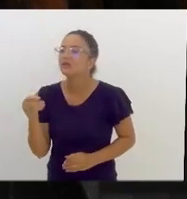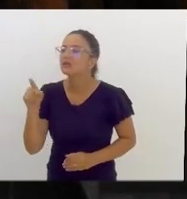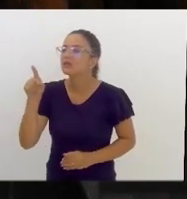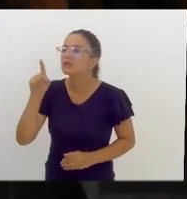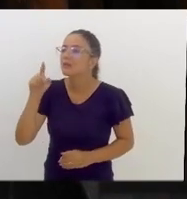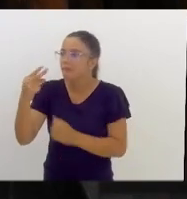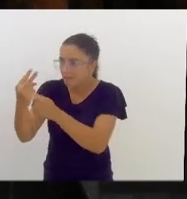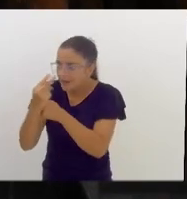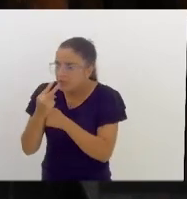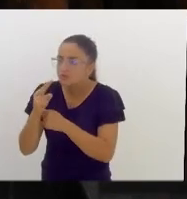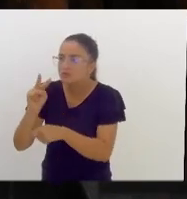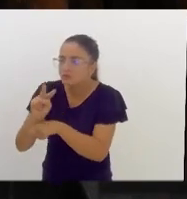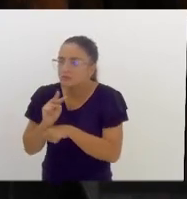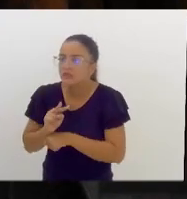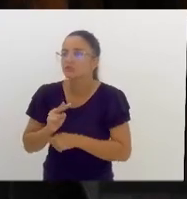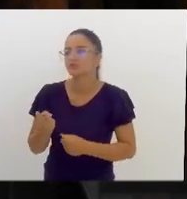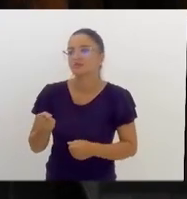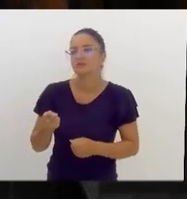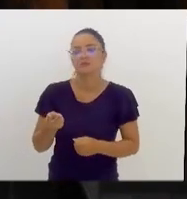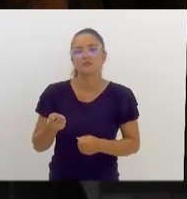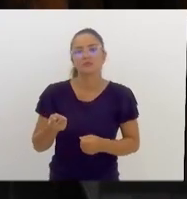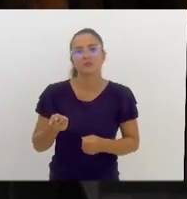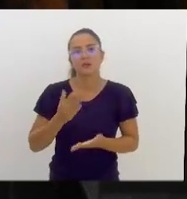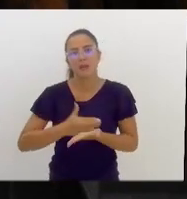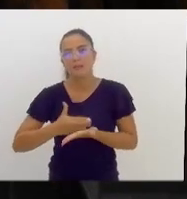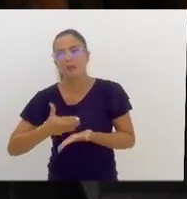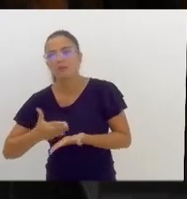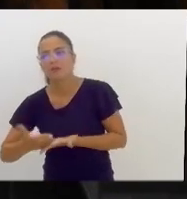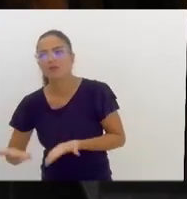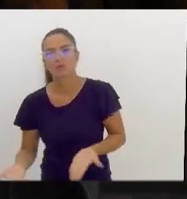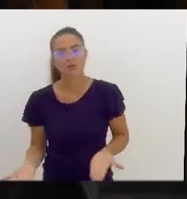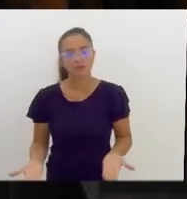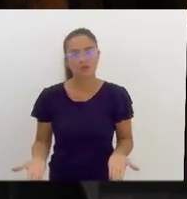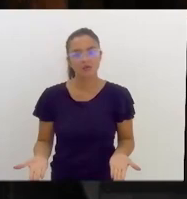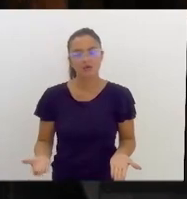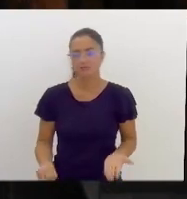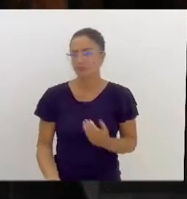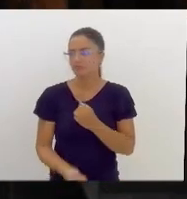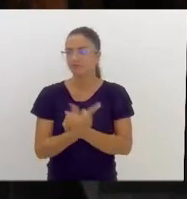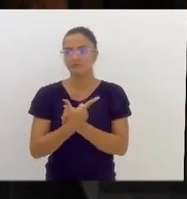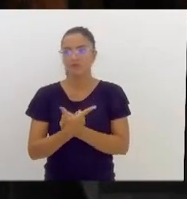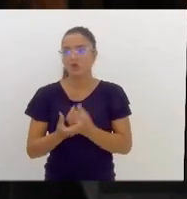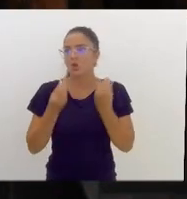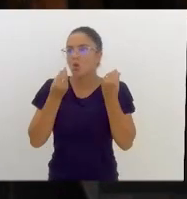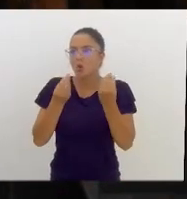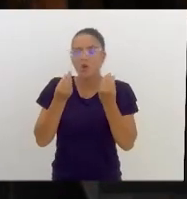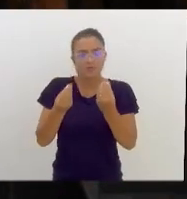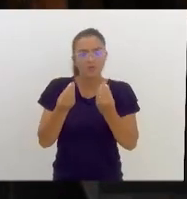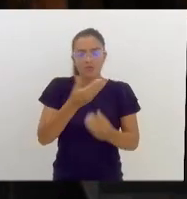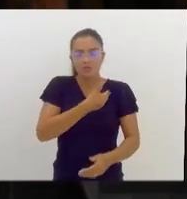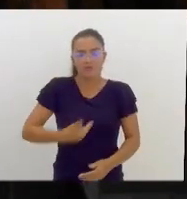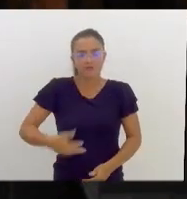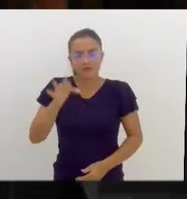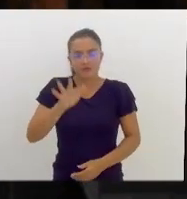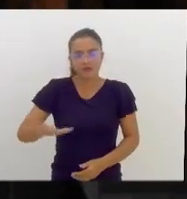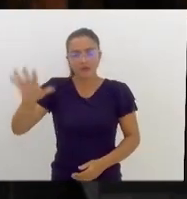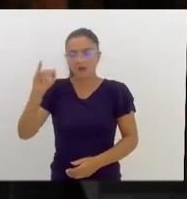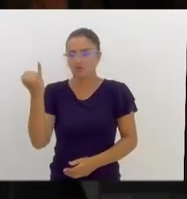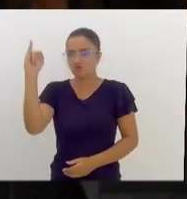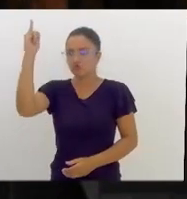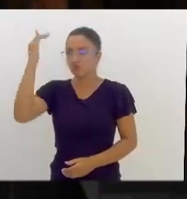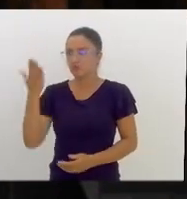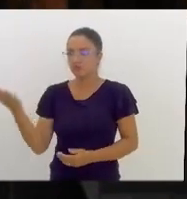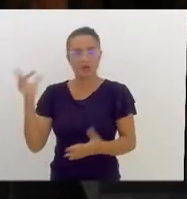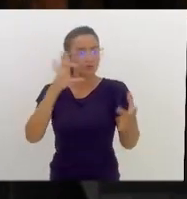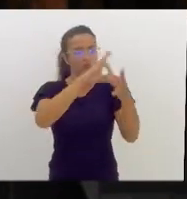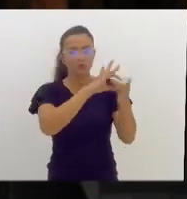de financiamento. É um absurdo. O governo federal não tem que cobrar juros de um ente federado. Exatamente. Quando o governo